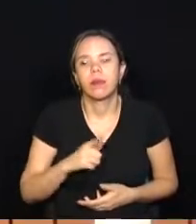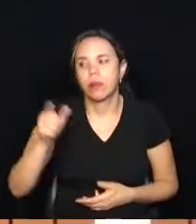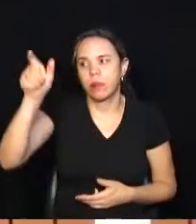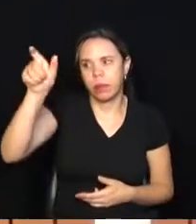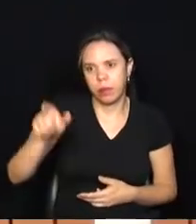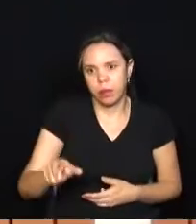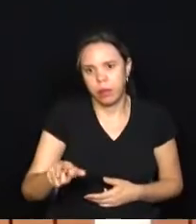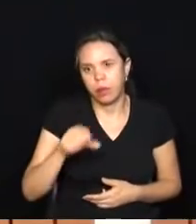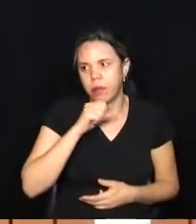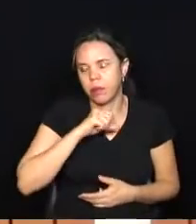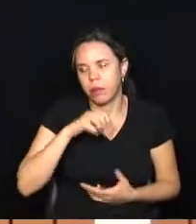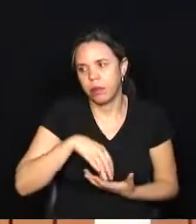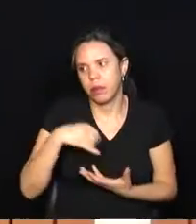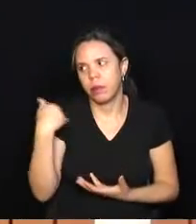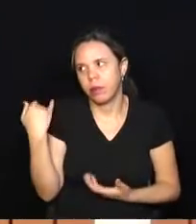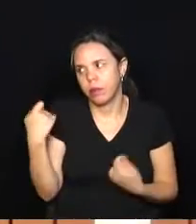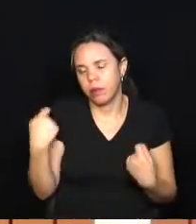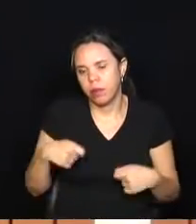que necessita de